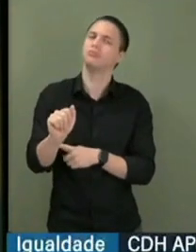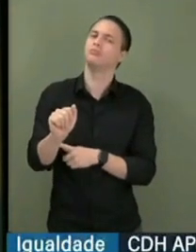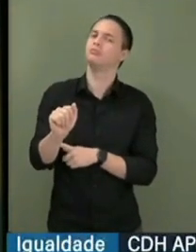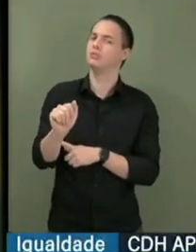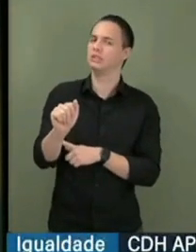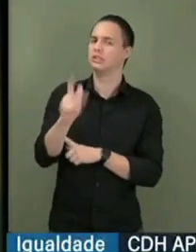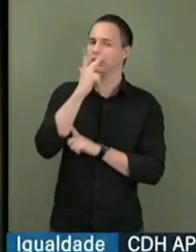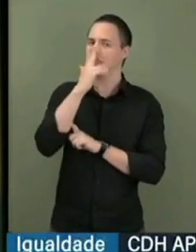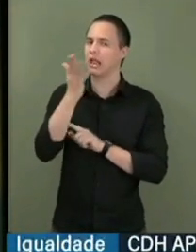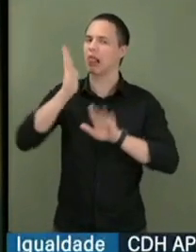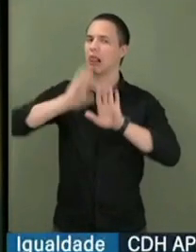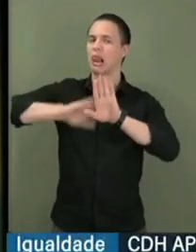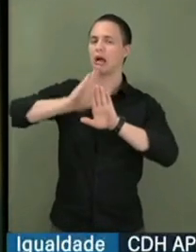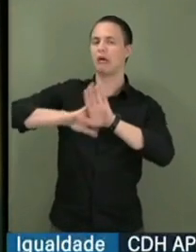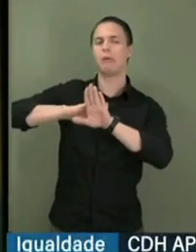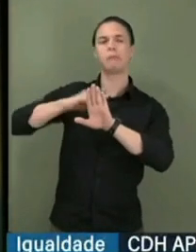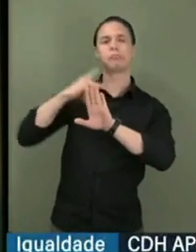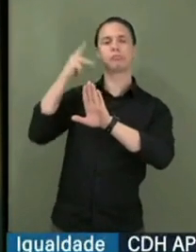de uma política